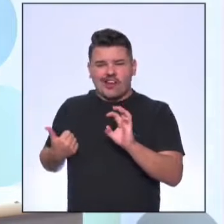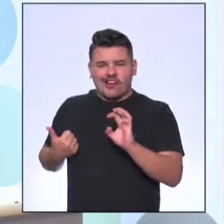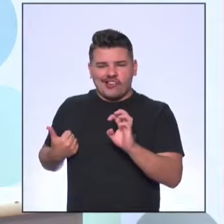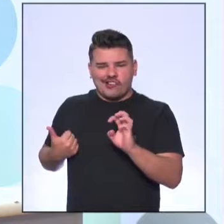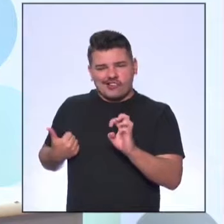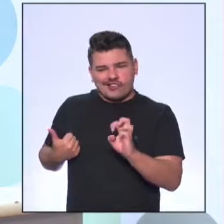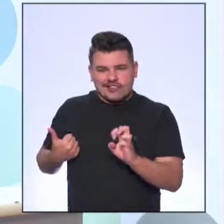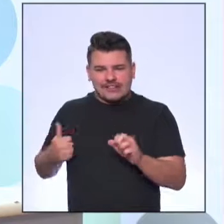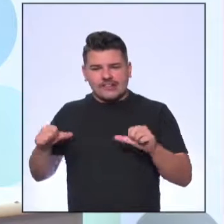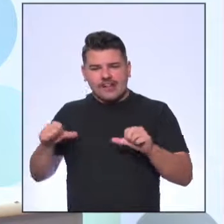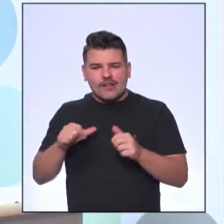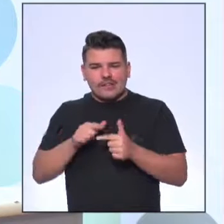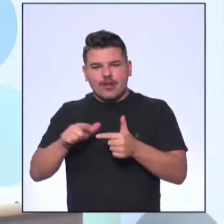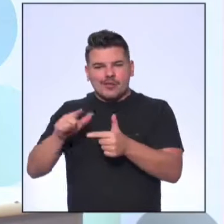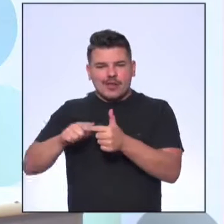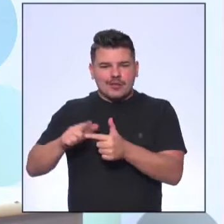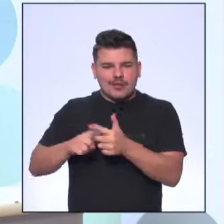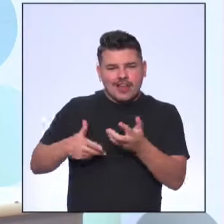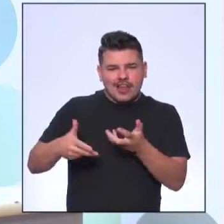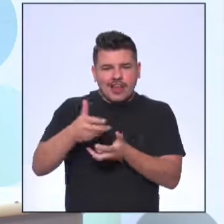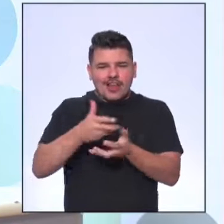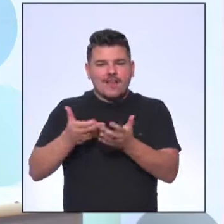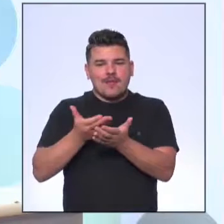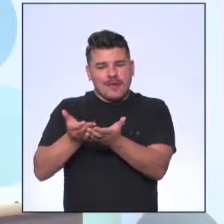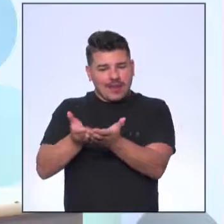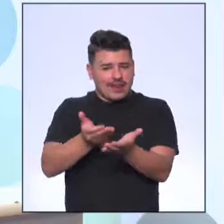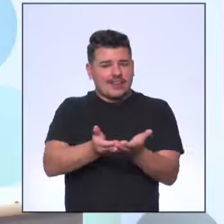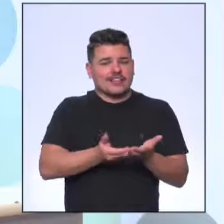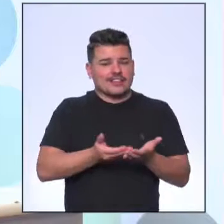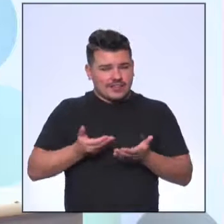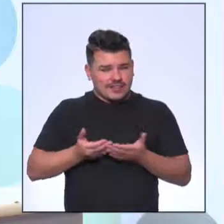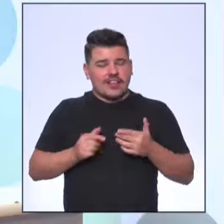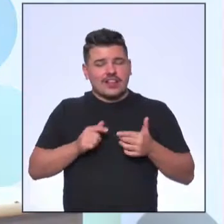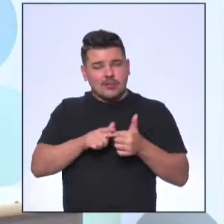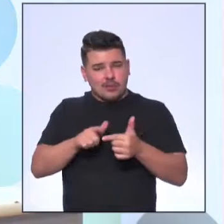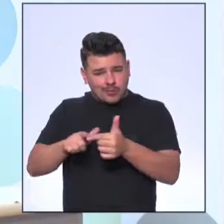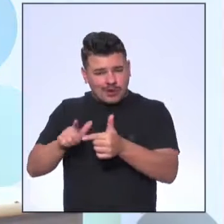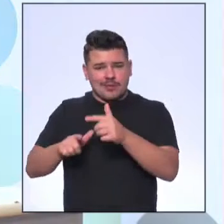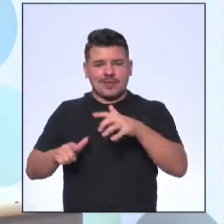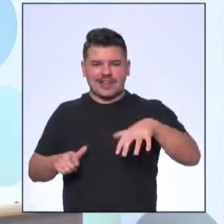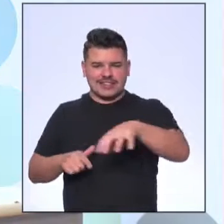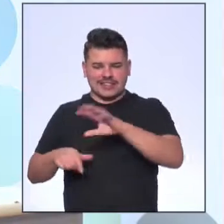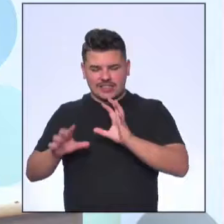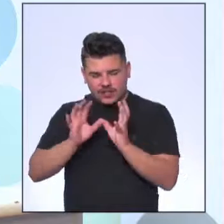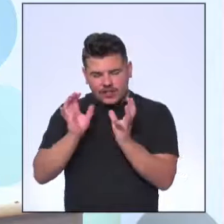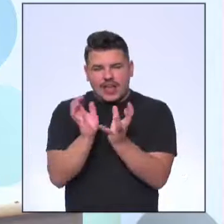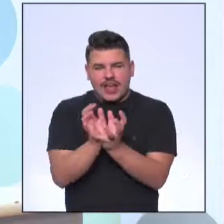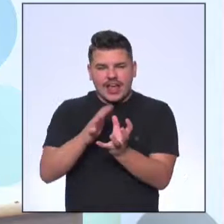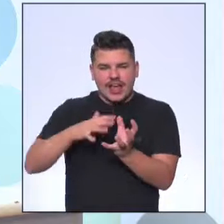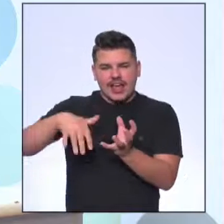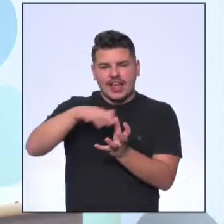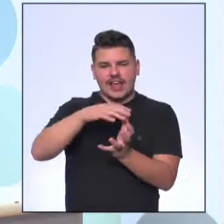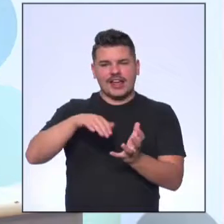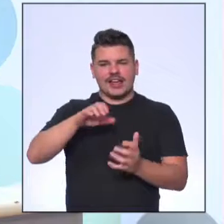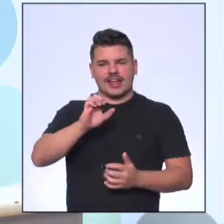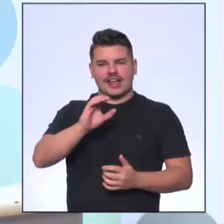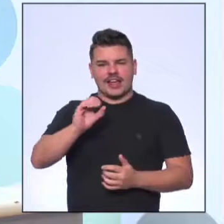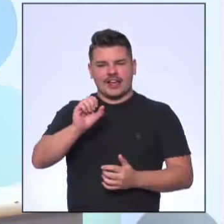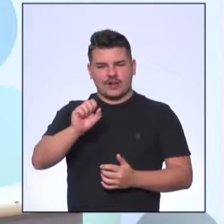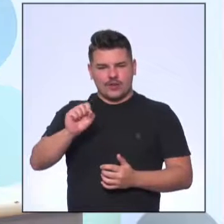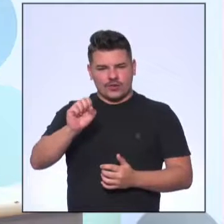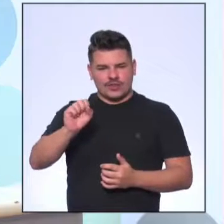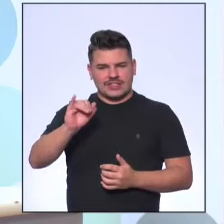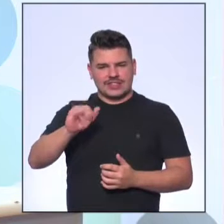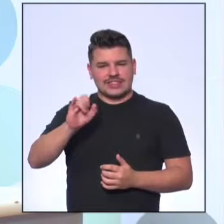sofrer, o ecossistema ele vai ter perdas, eu vou ter problemas nesse ecossistema, e esse ecossistema ele pode vir a ter